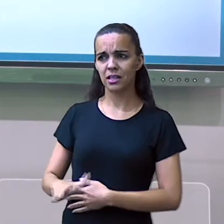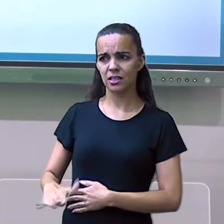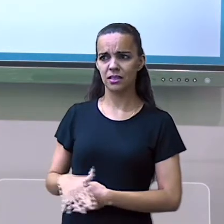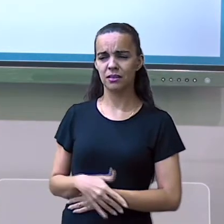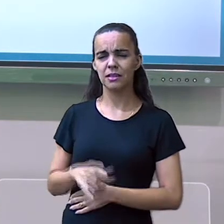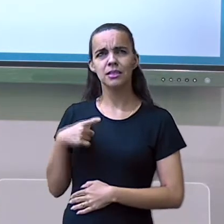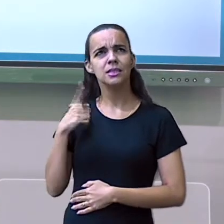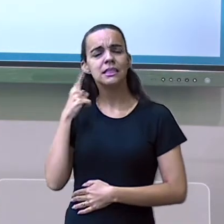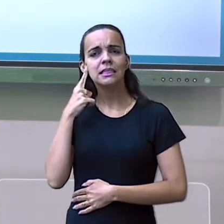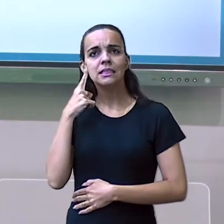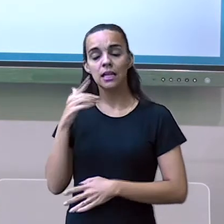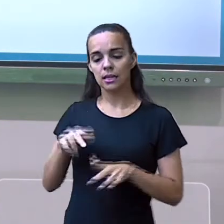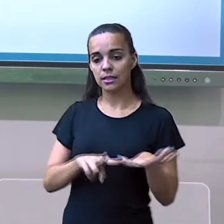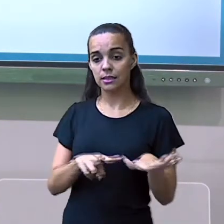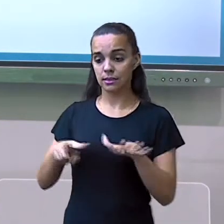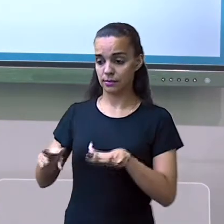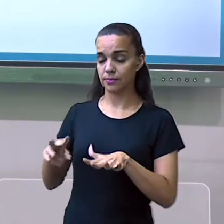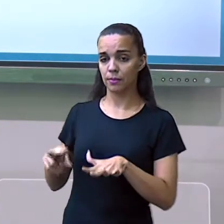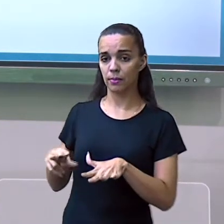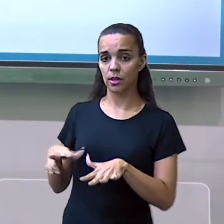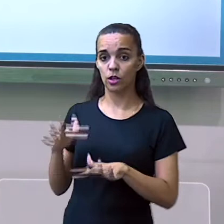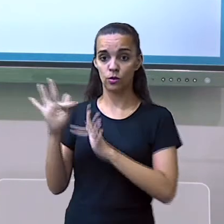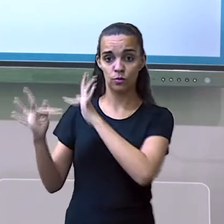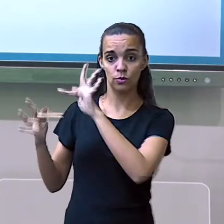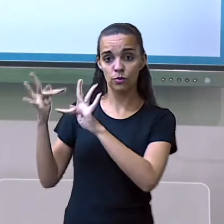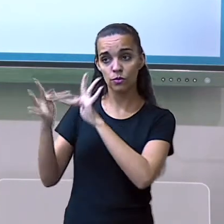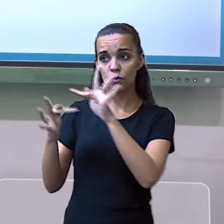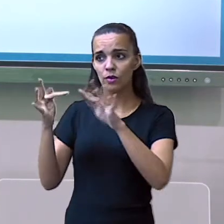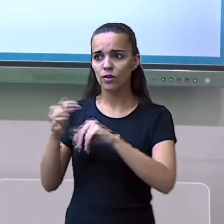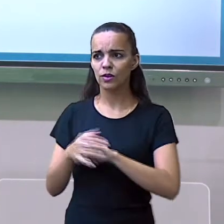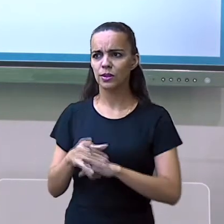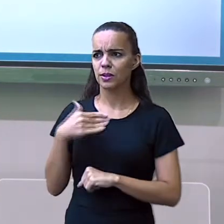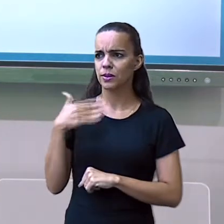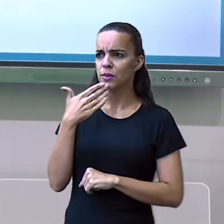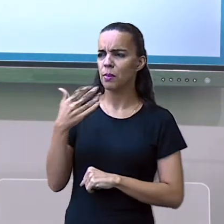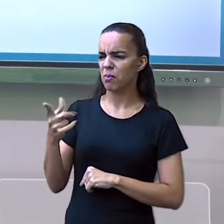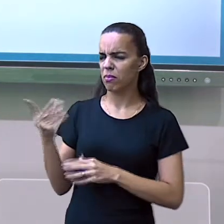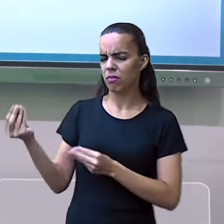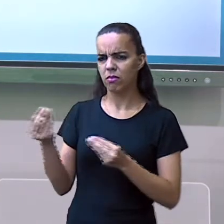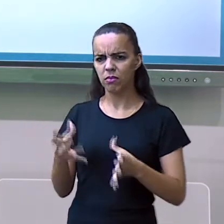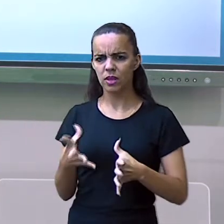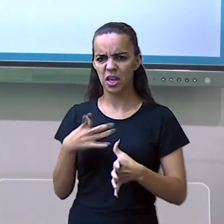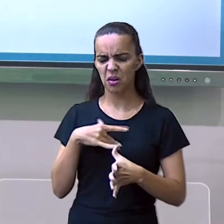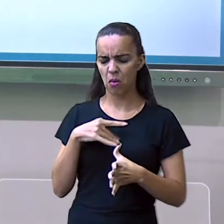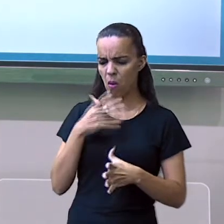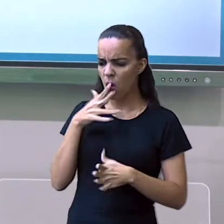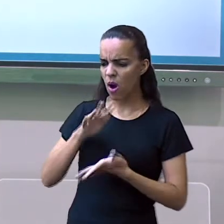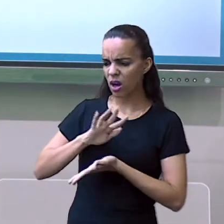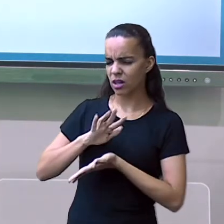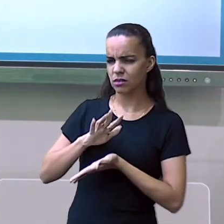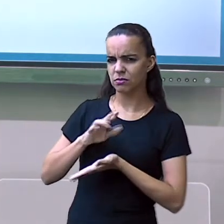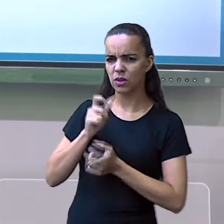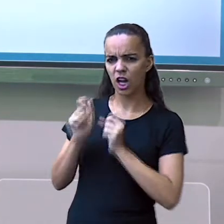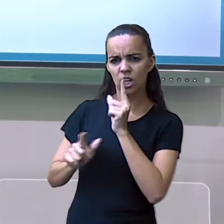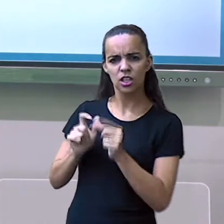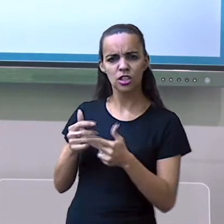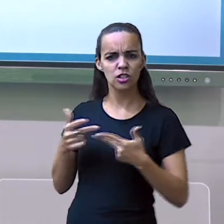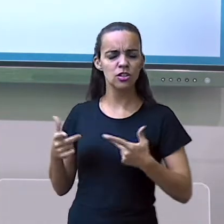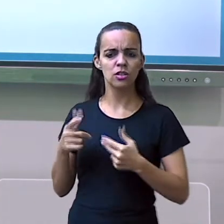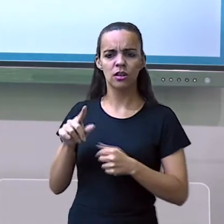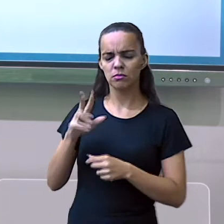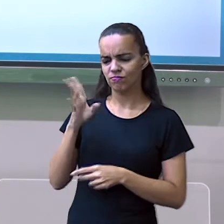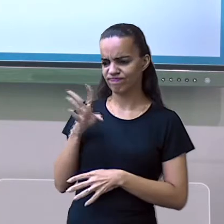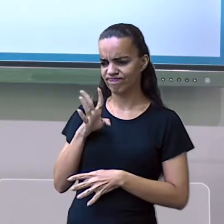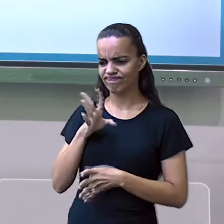do Folclore, a escola trabalhou com um texto terrível sobre o Saci. No poema,